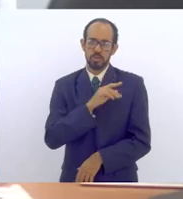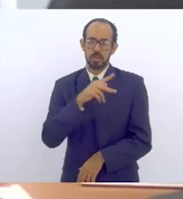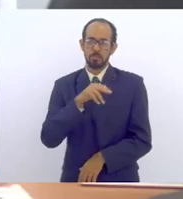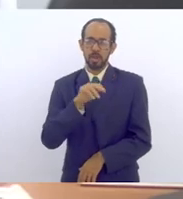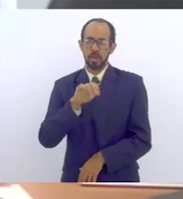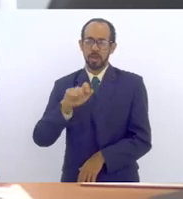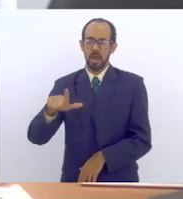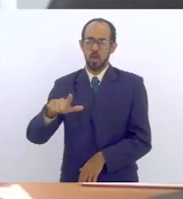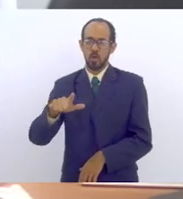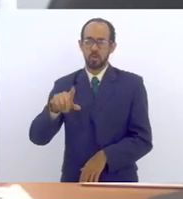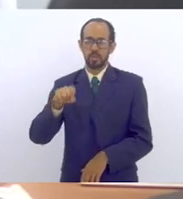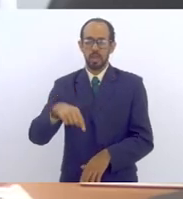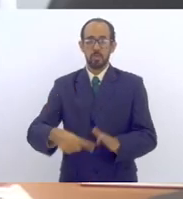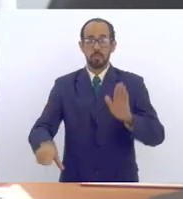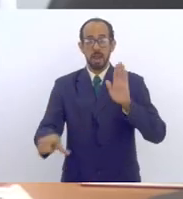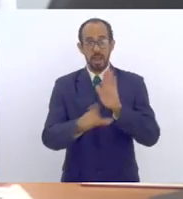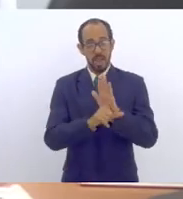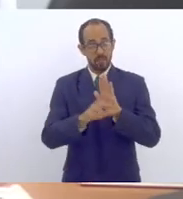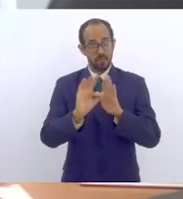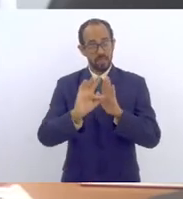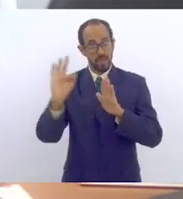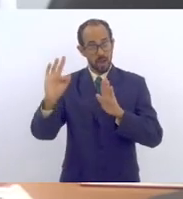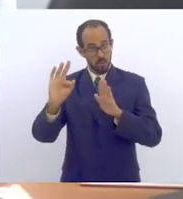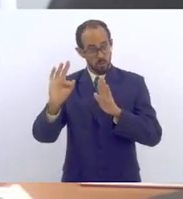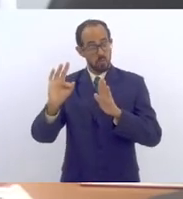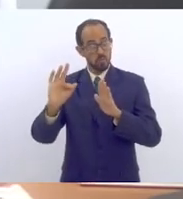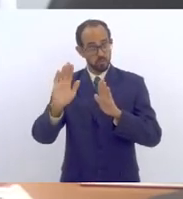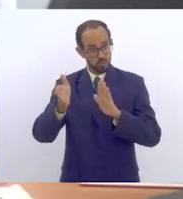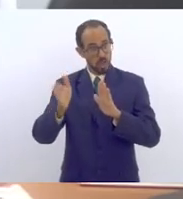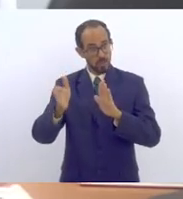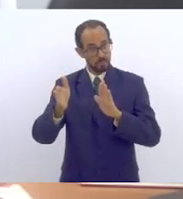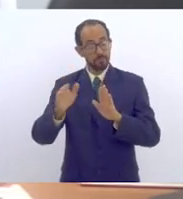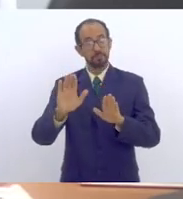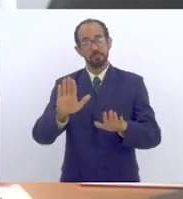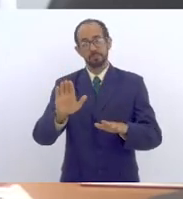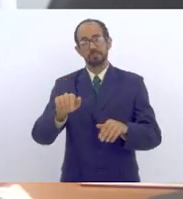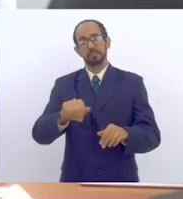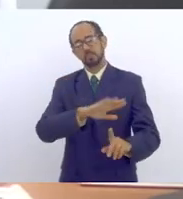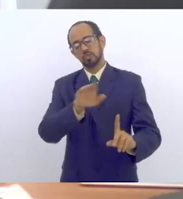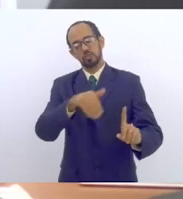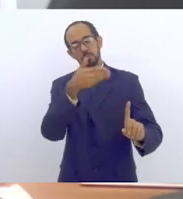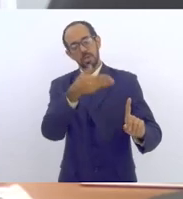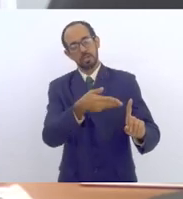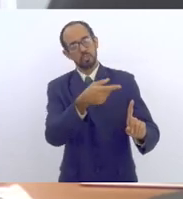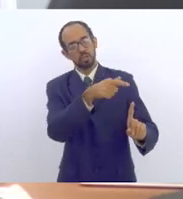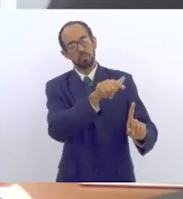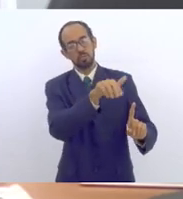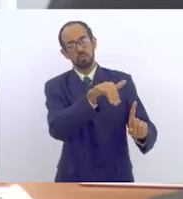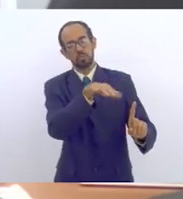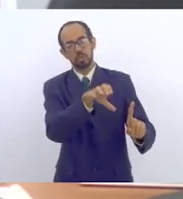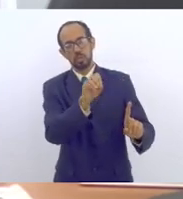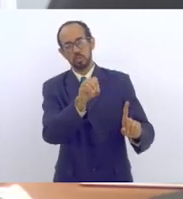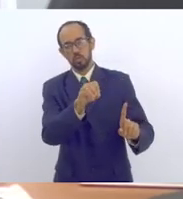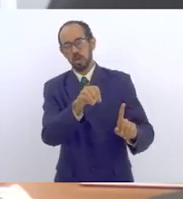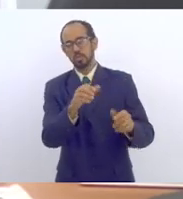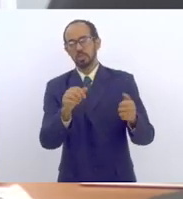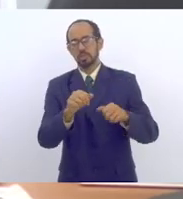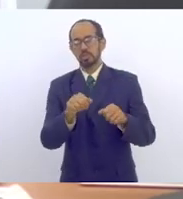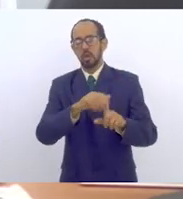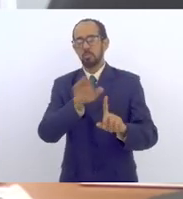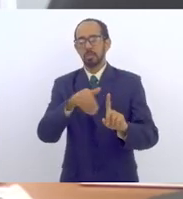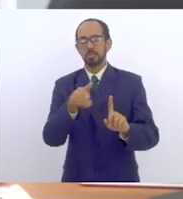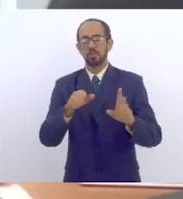uma Legislação Federal Então até isso a gente homenageiando hoje Luciana a gente tá homenageando o sistema